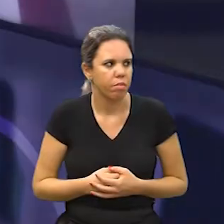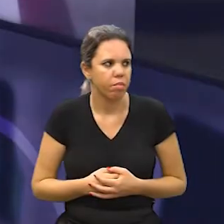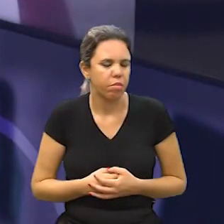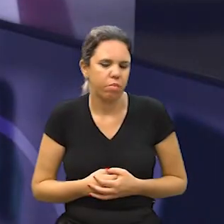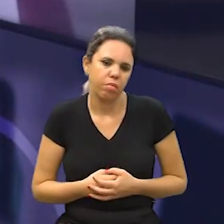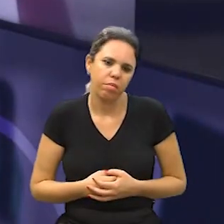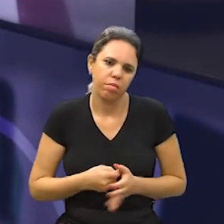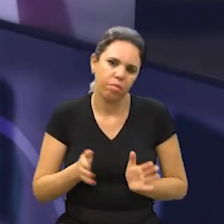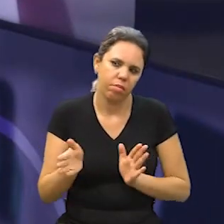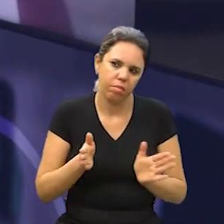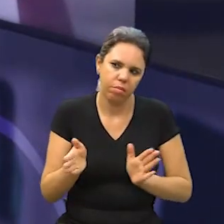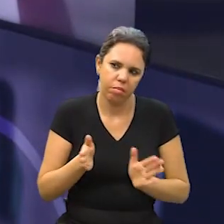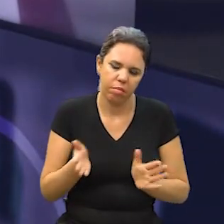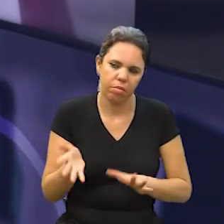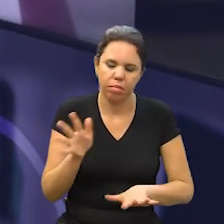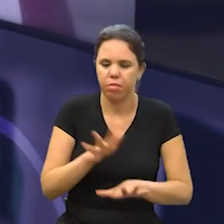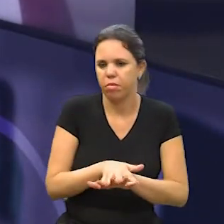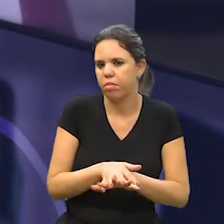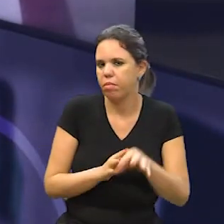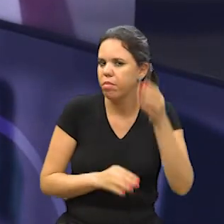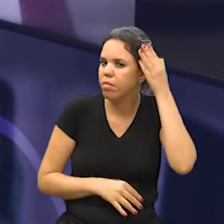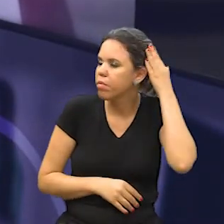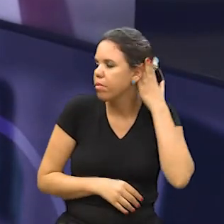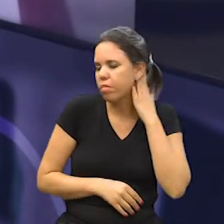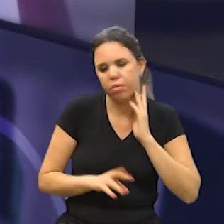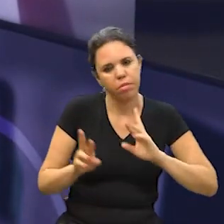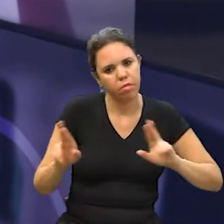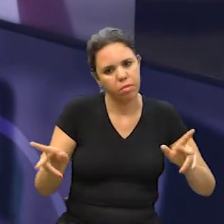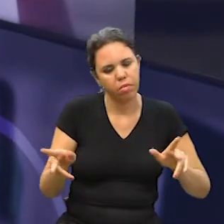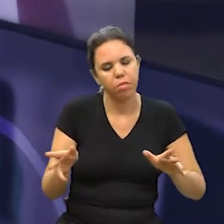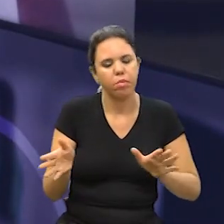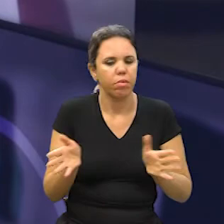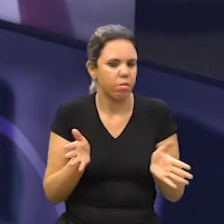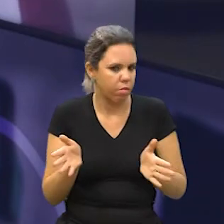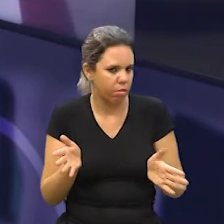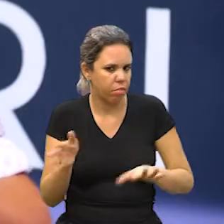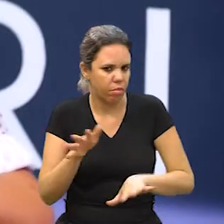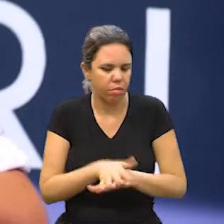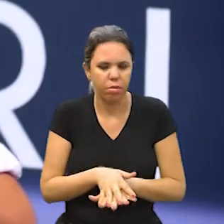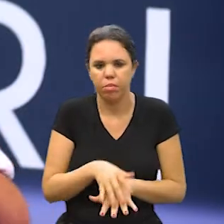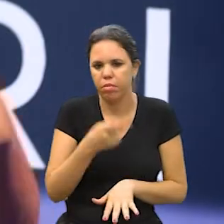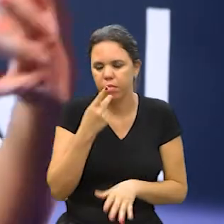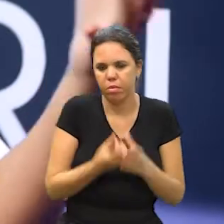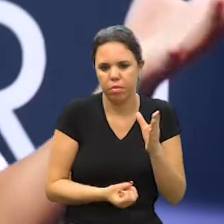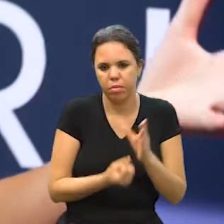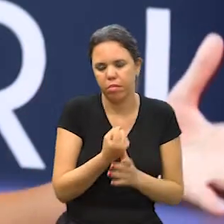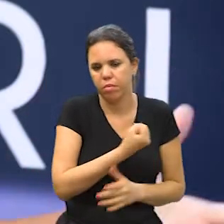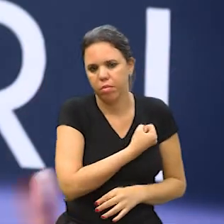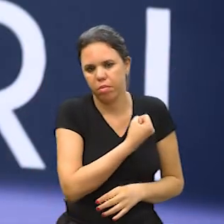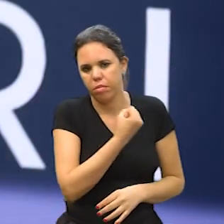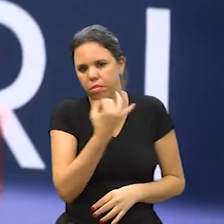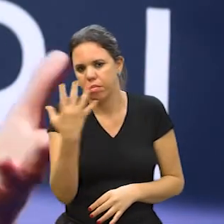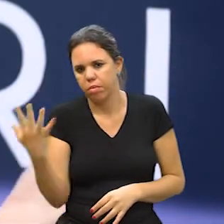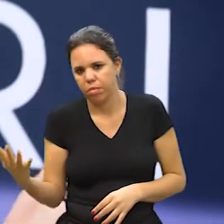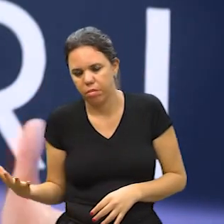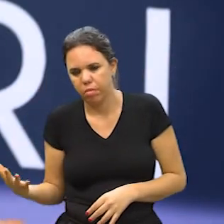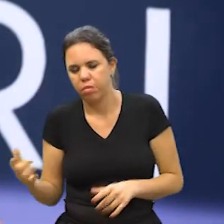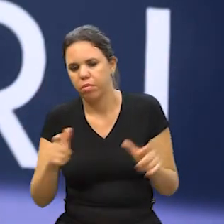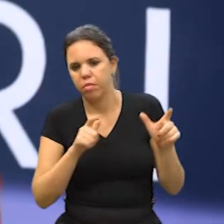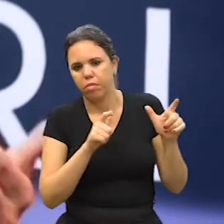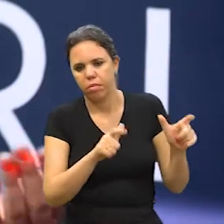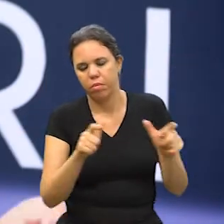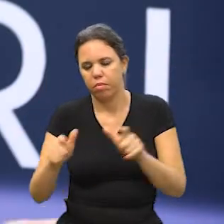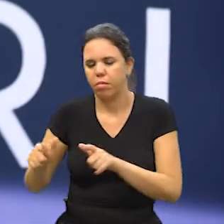de acessibilidade, de inclusão. Inclusão é diferente de acessibilidade, né? A gente pode criar inúmeros